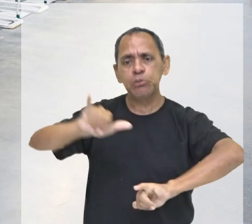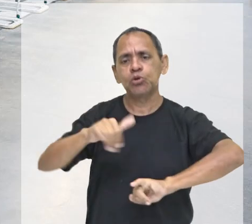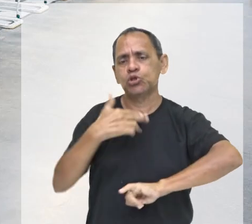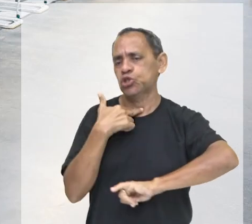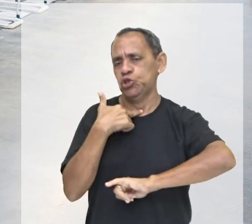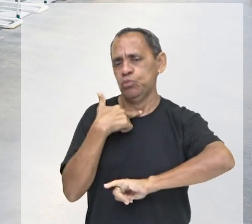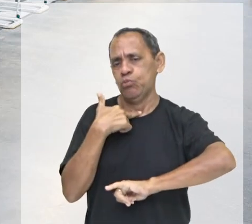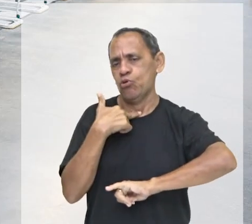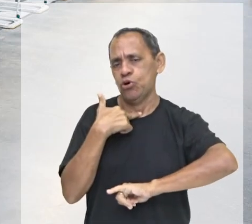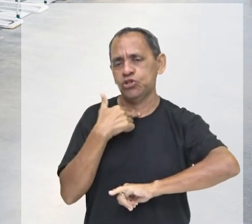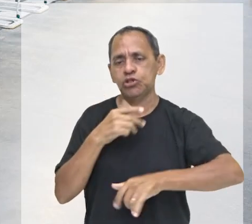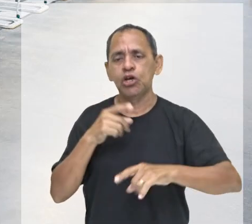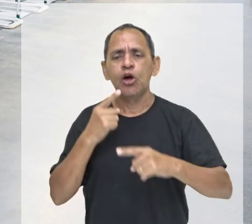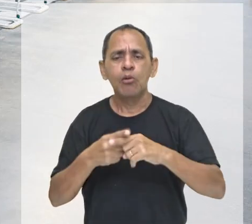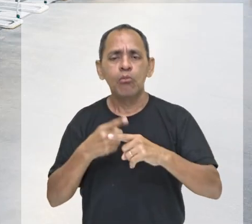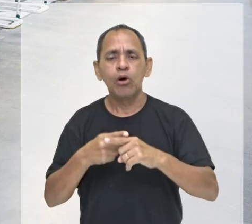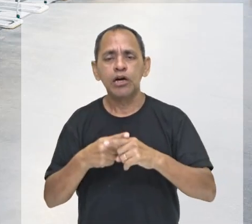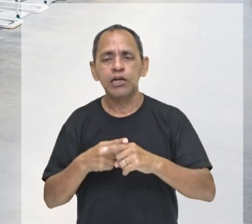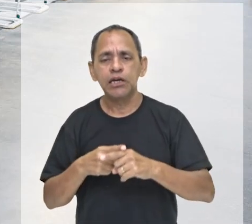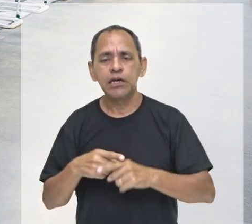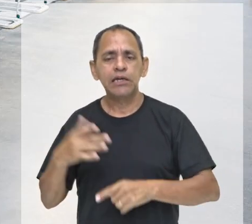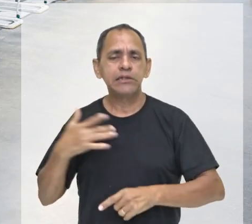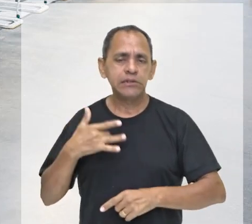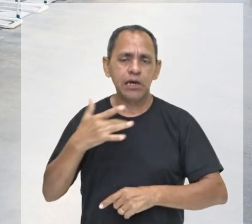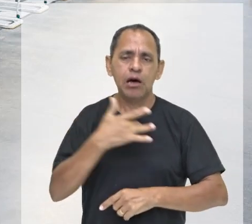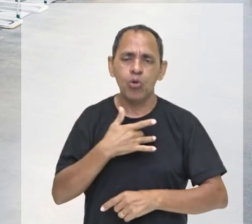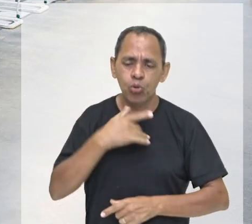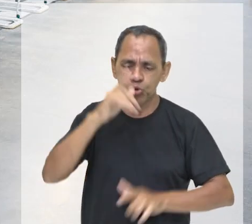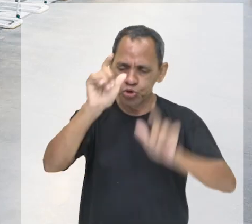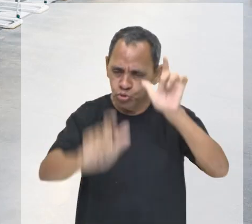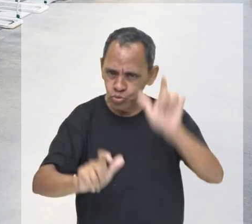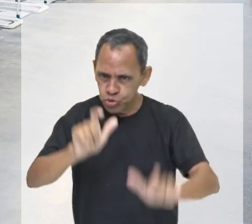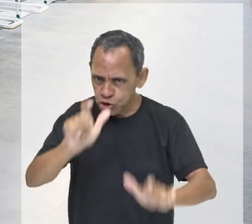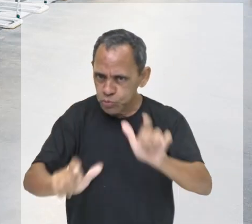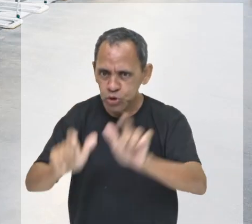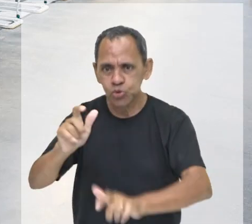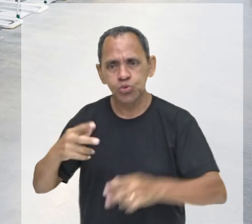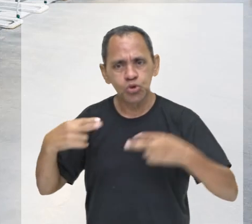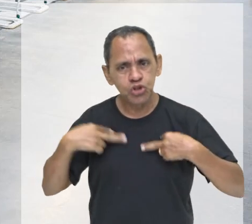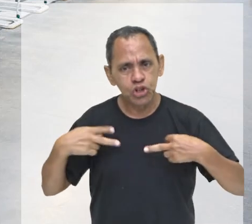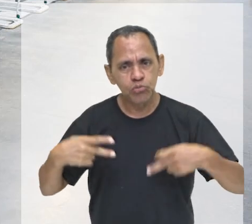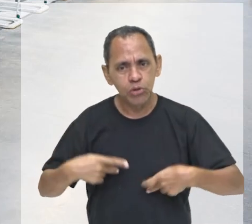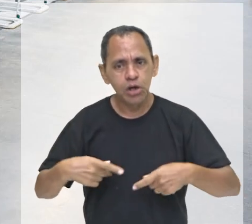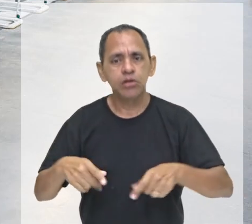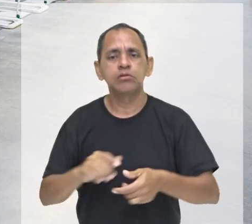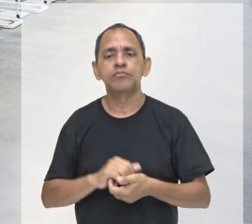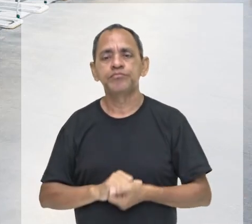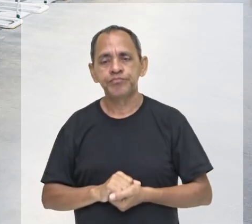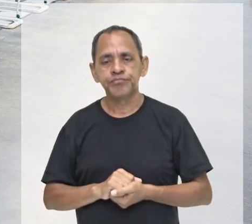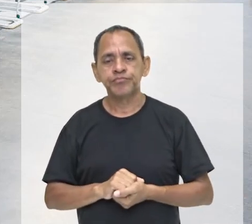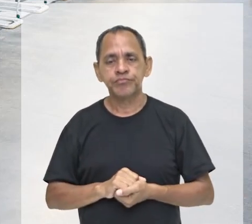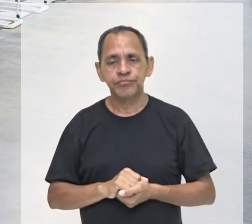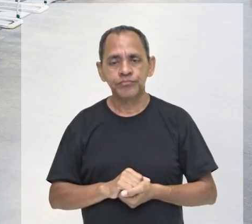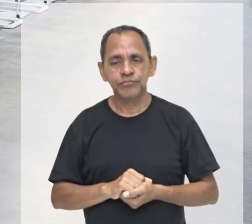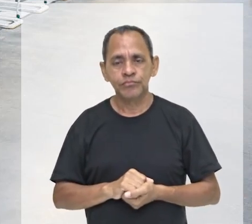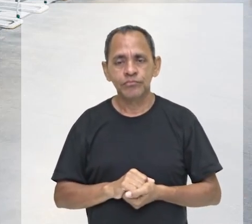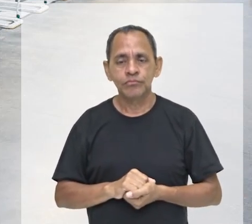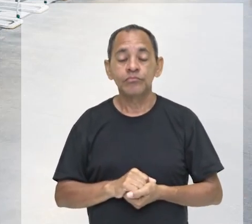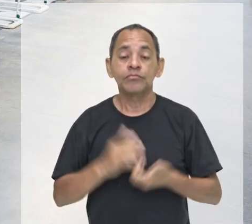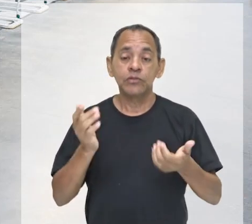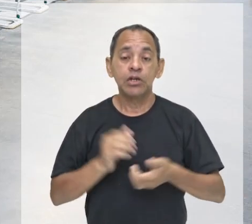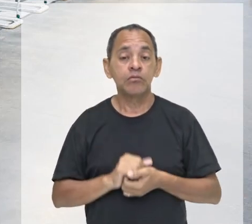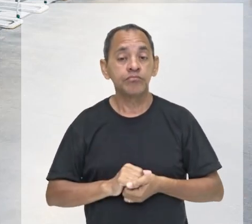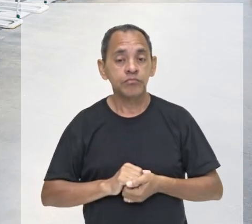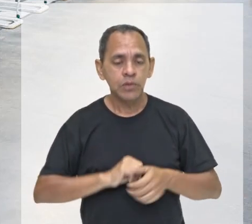podem prejudicar cada vez mais aí ao ser humano, tá? Mas analisando, né, todo esse processo